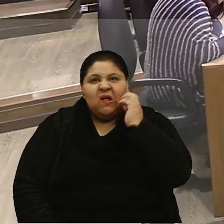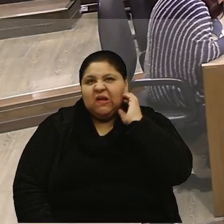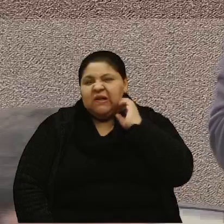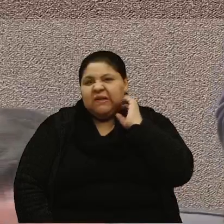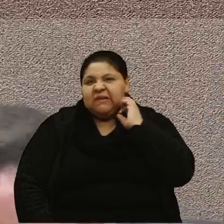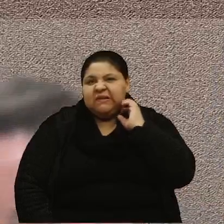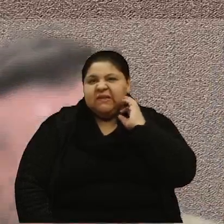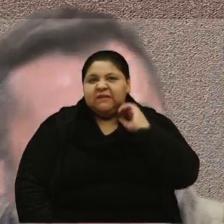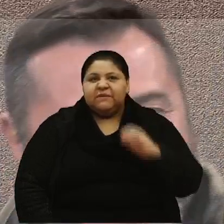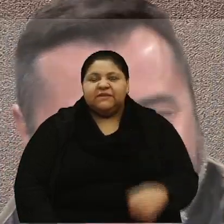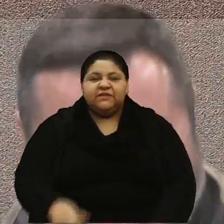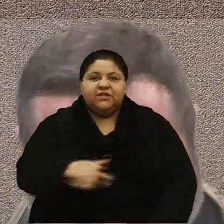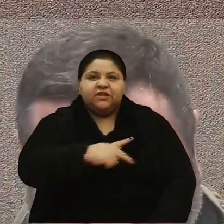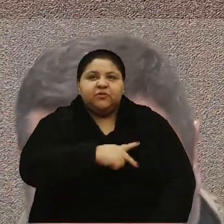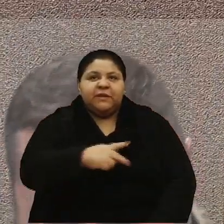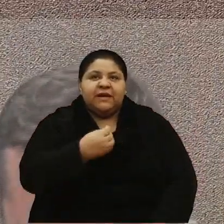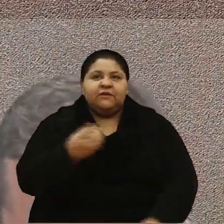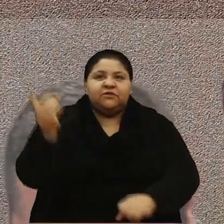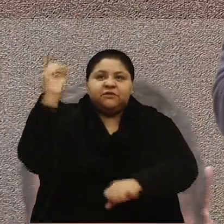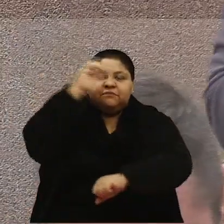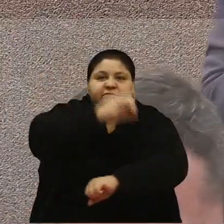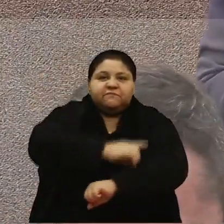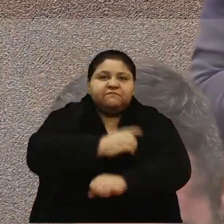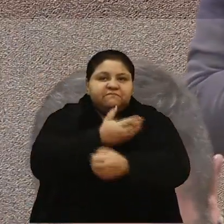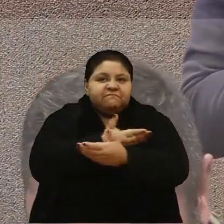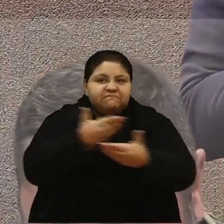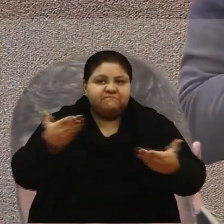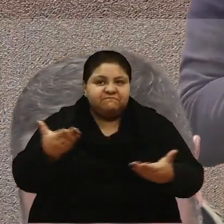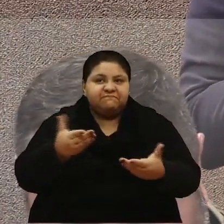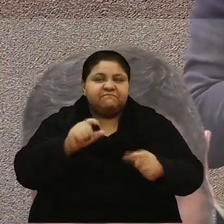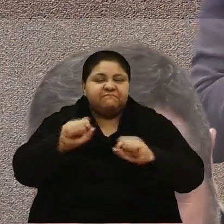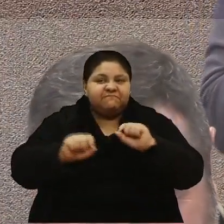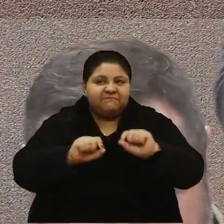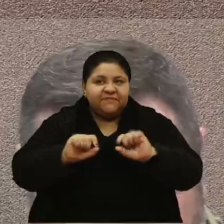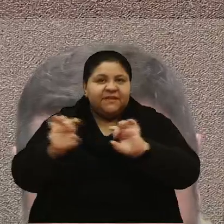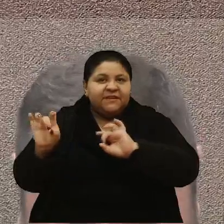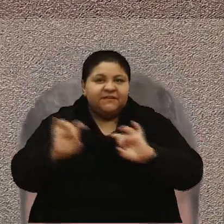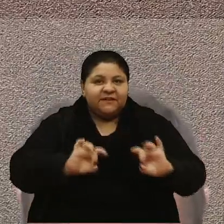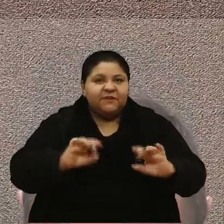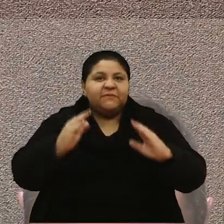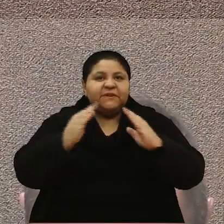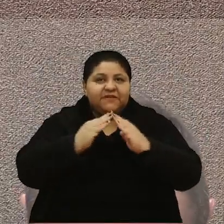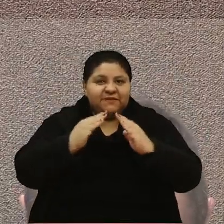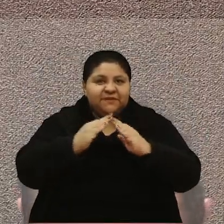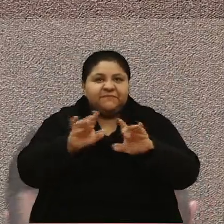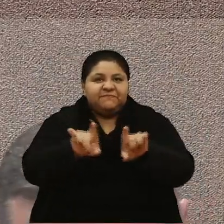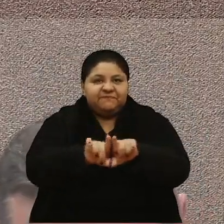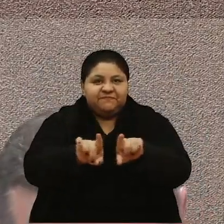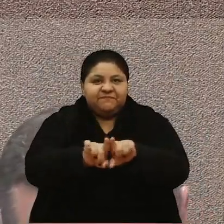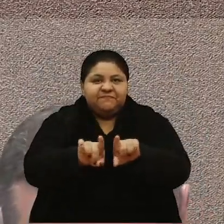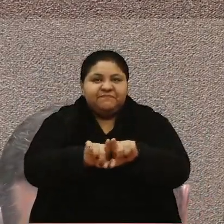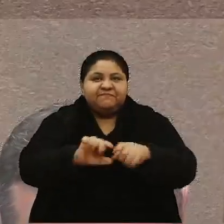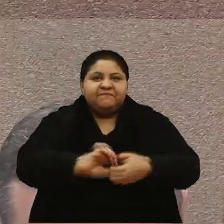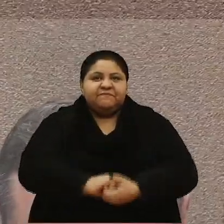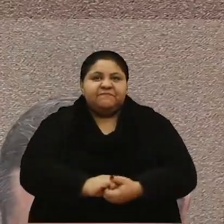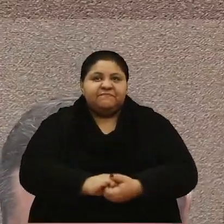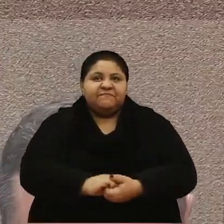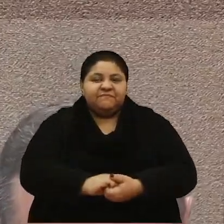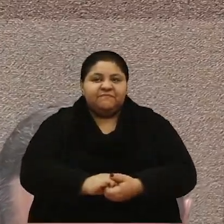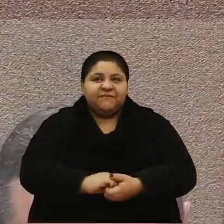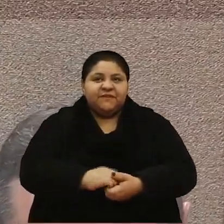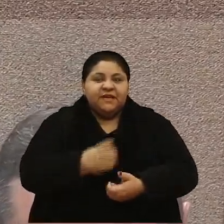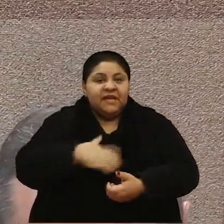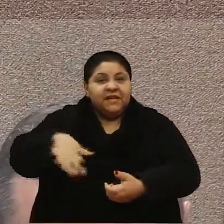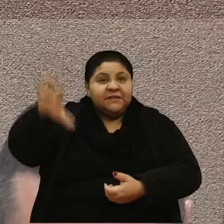Senhor presidente, bom dia a todos os nobres colegas, a quem nos assiste pelas redes sociais, as soberanas que estão